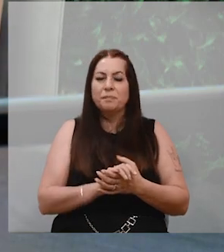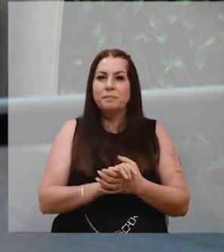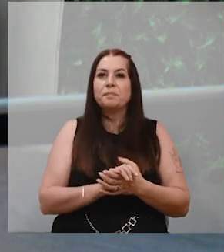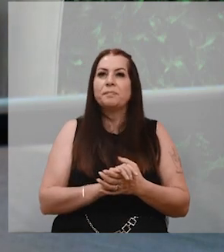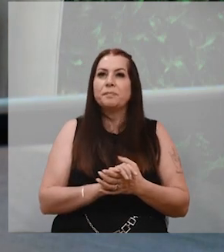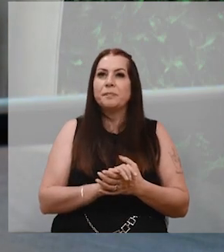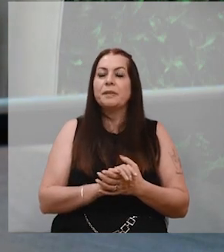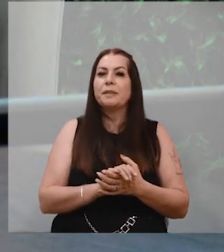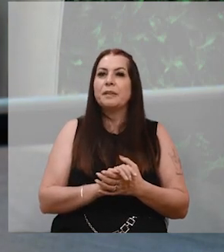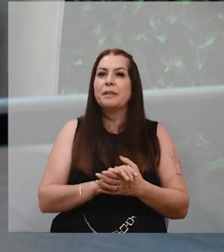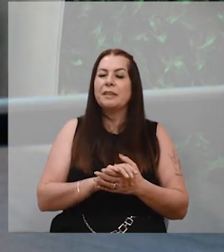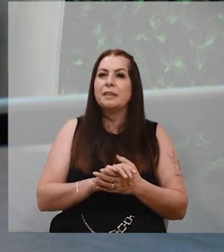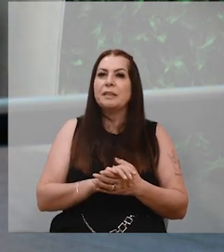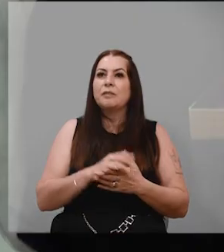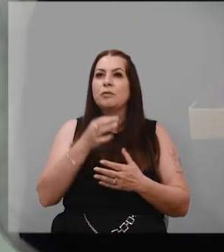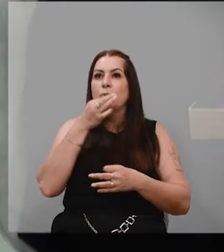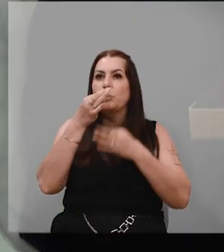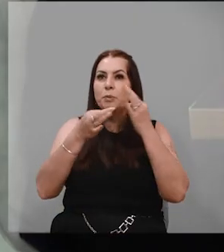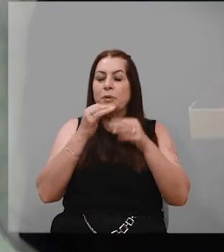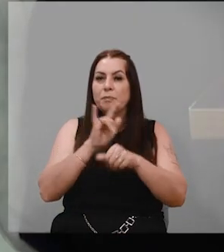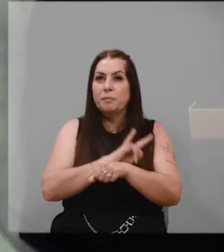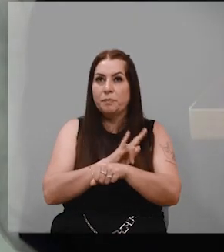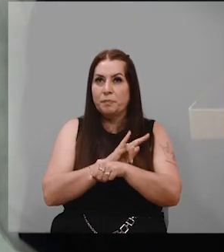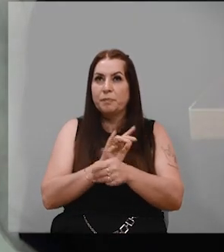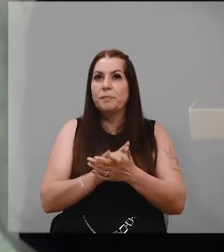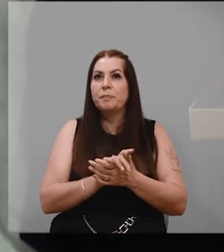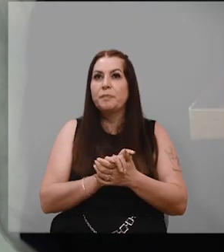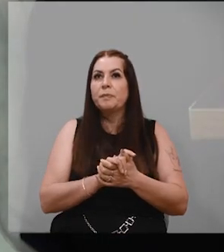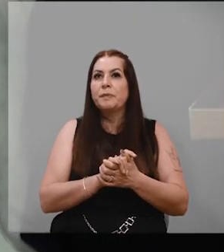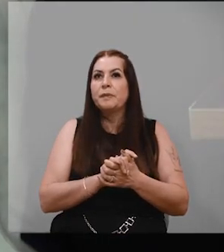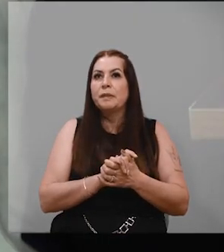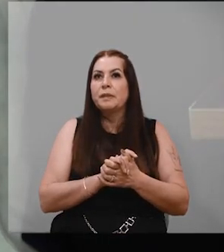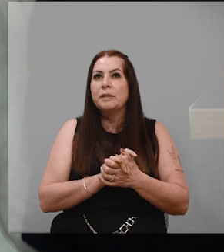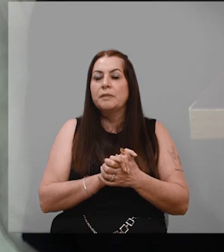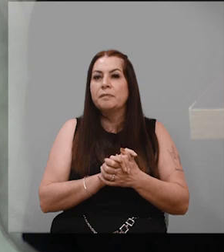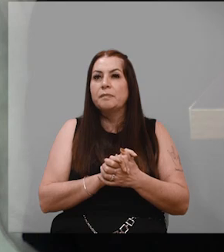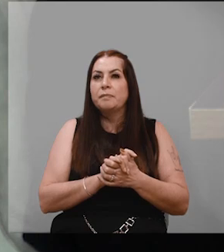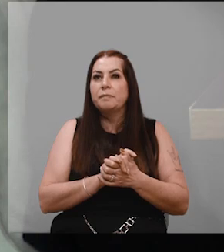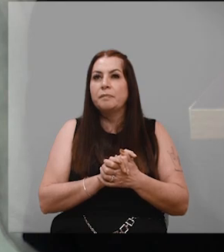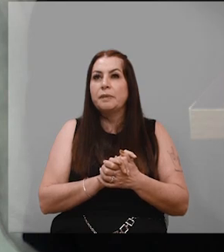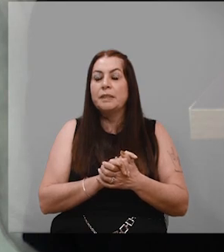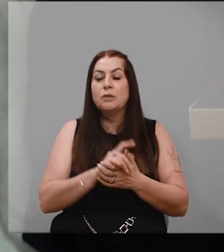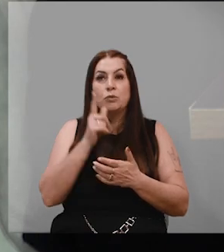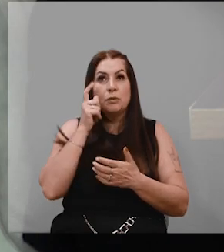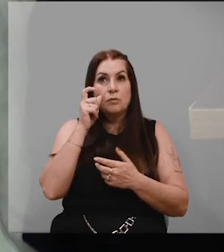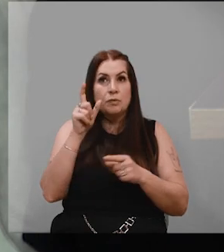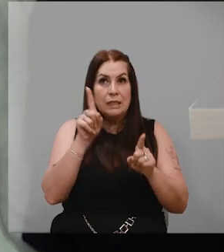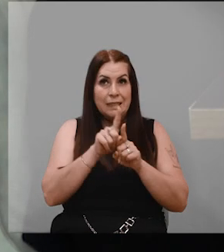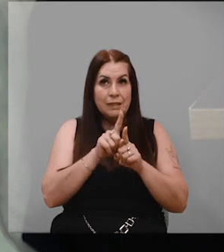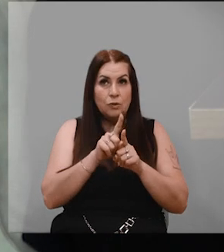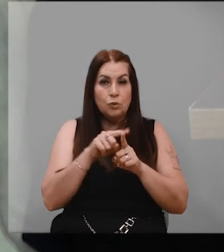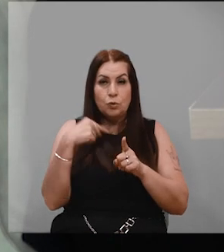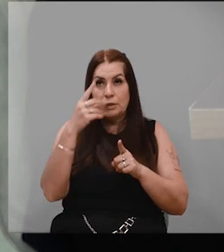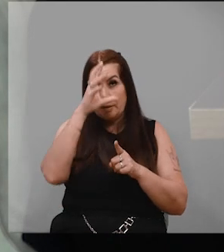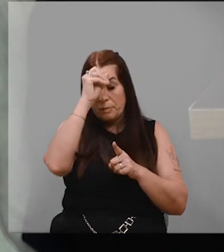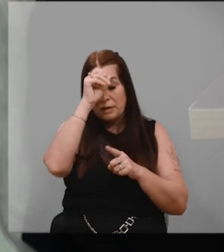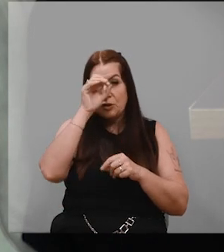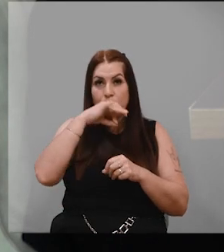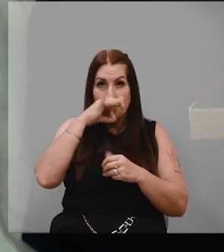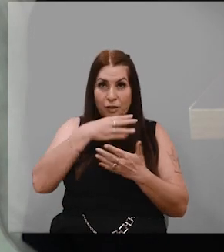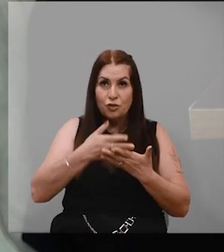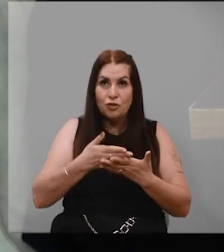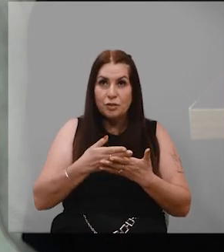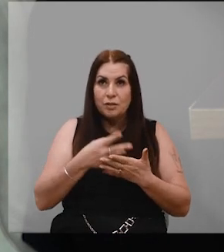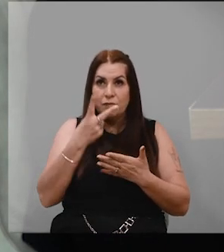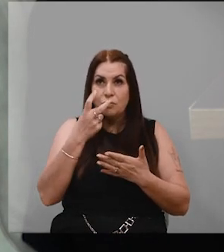é muito... Fazer um breve comentário sobre o documentário. É muito interessante o que a gente aprende sobre